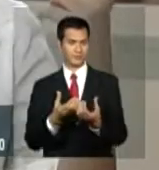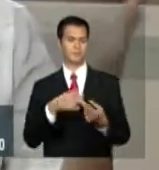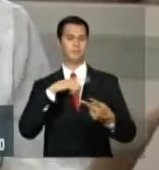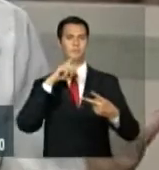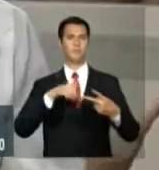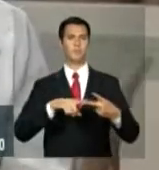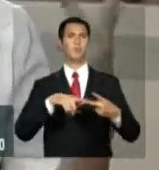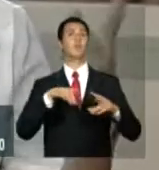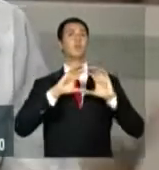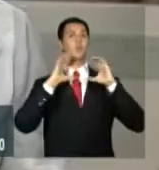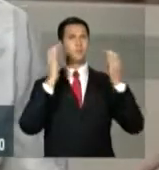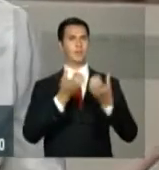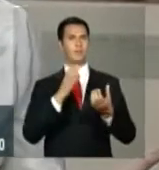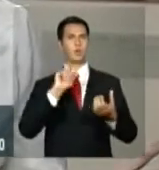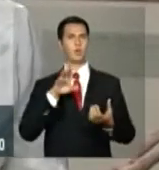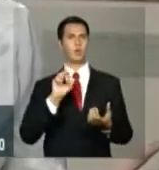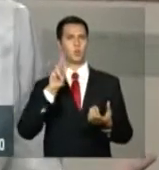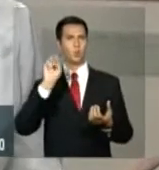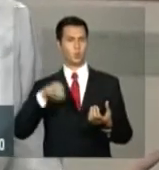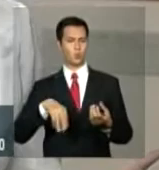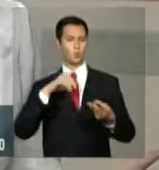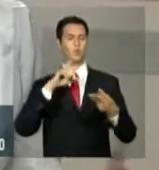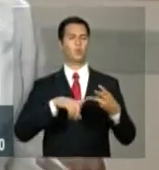Copenhague, depois Cancún e depois Durban.